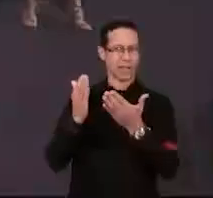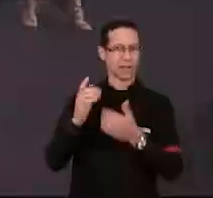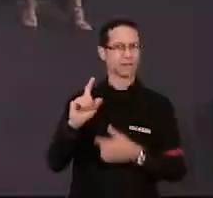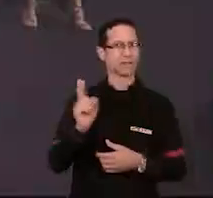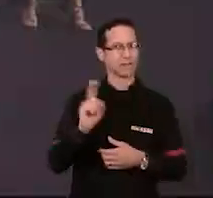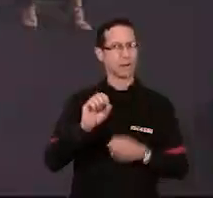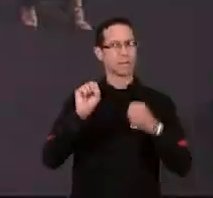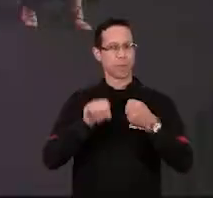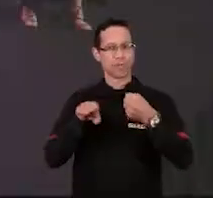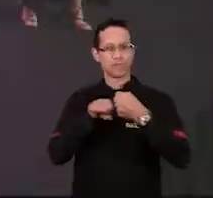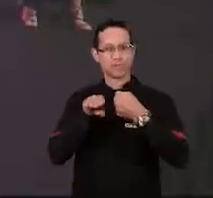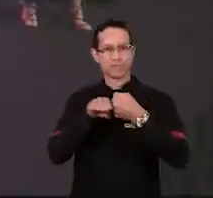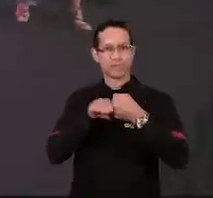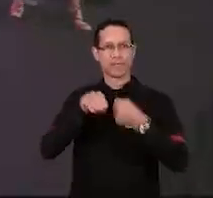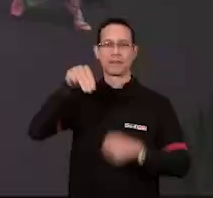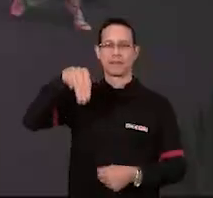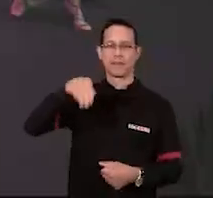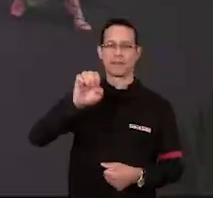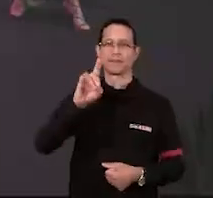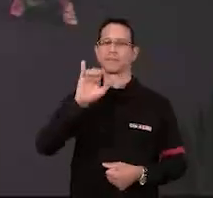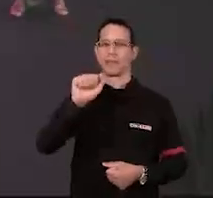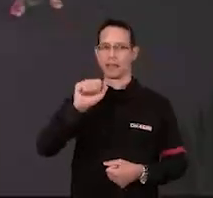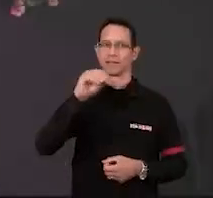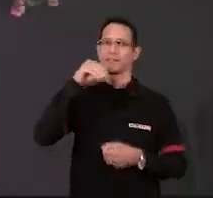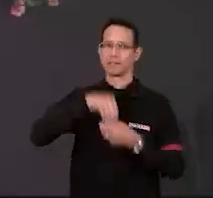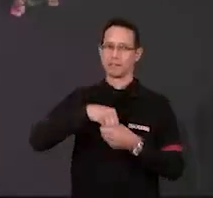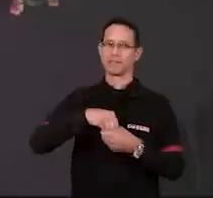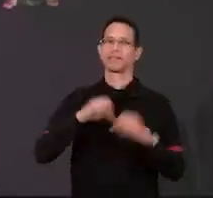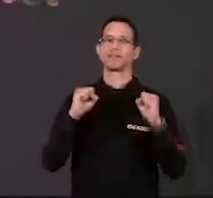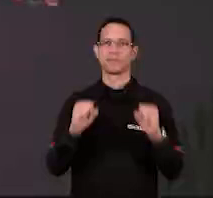vindo de dentro da orelha média.